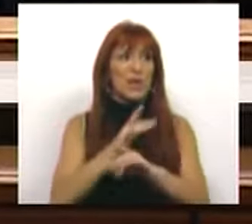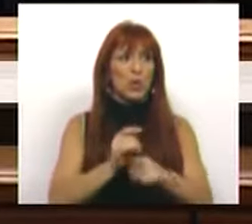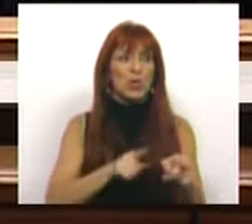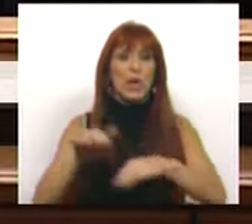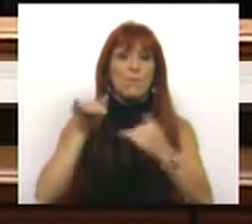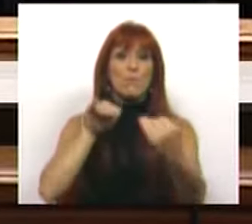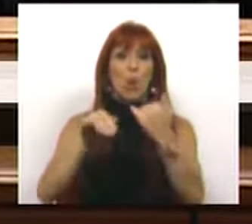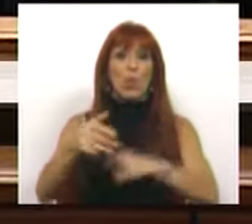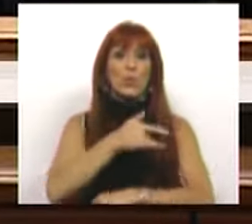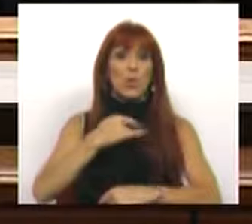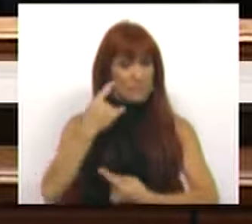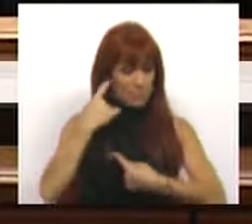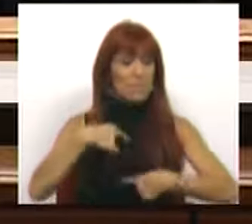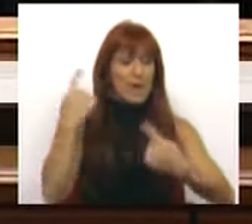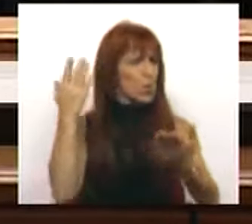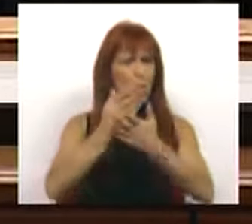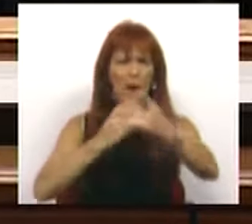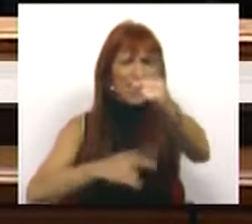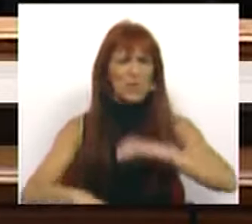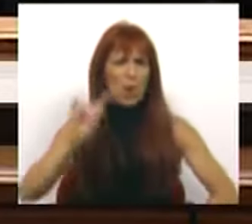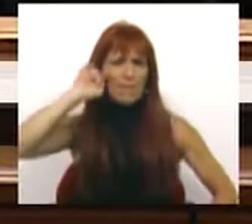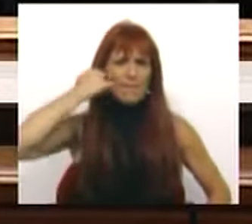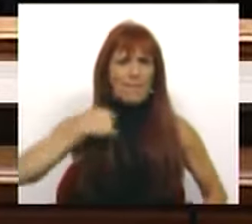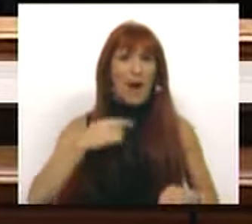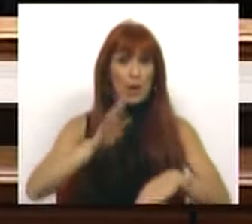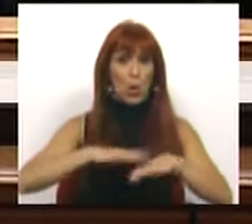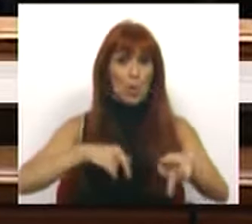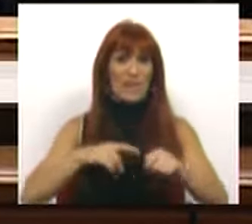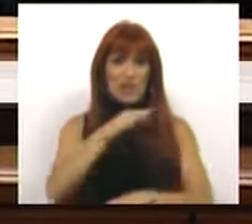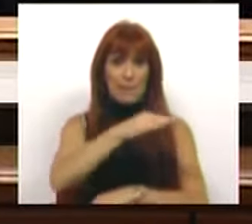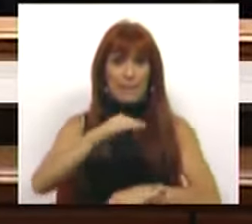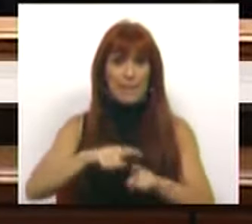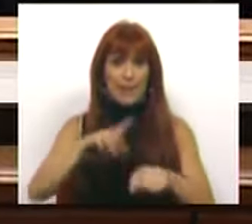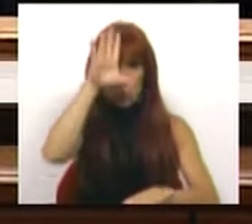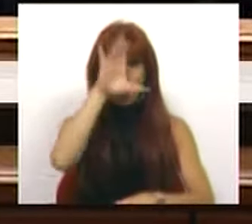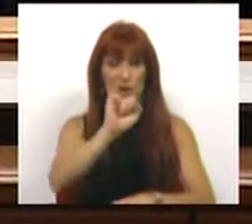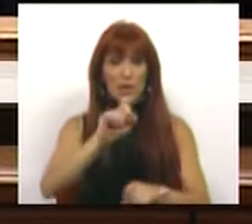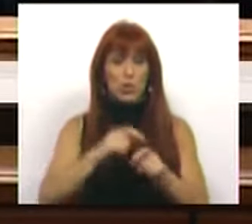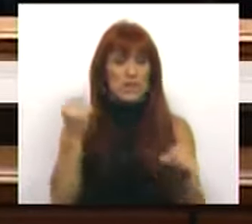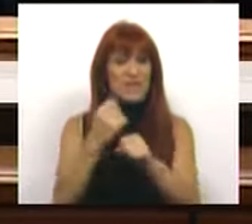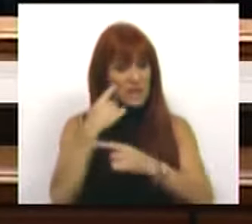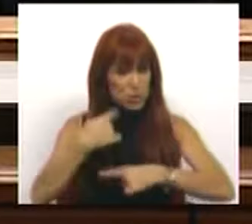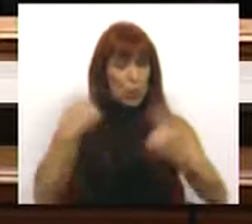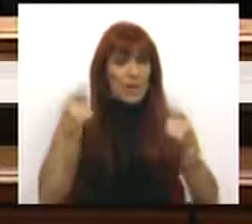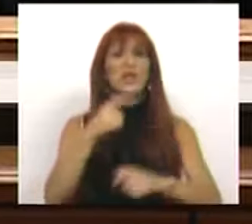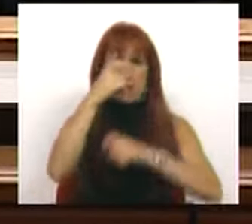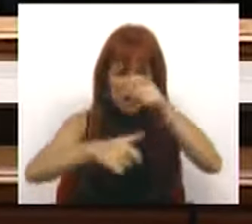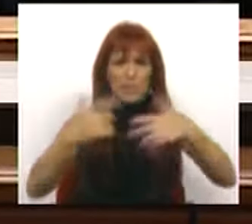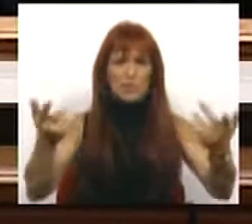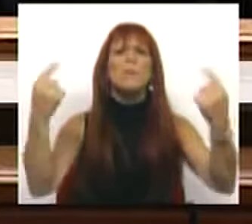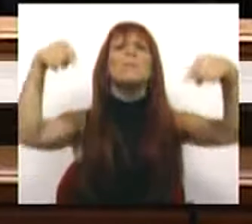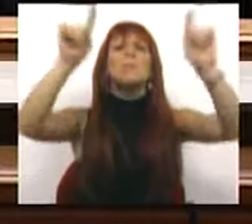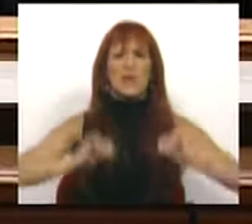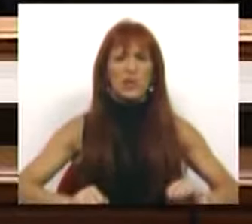rodoviário e na saúde, confirmam não apenas o prejuízo que resulta das PPPs para o Estado, o serviço público e as populações,